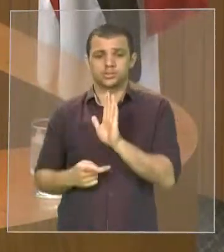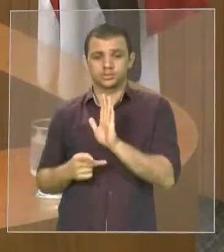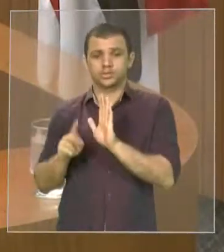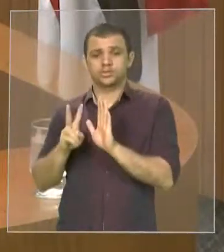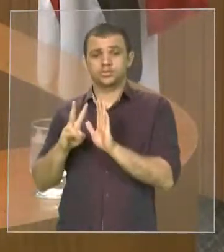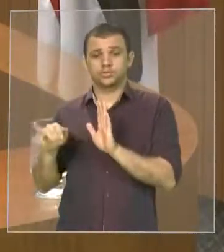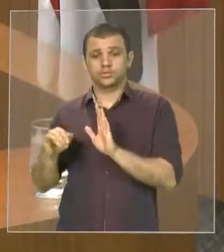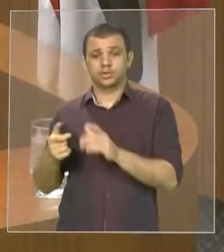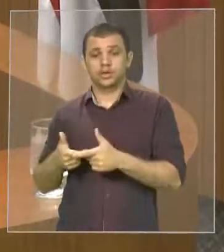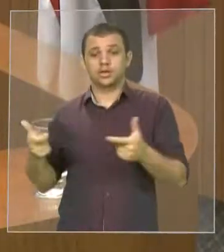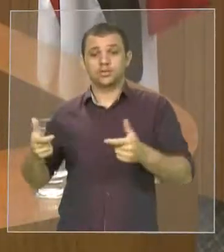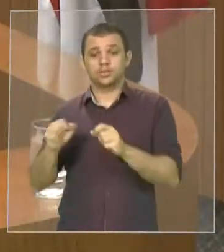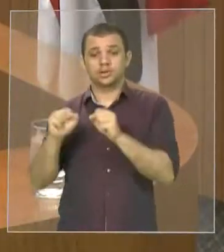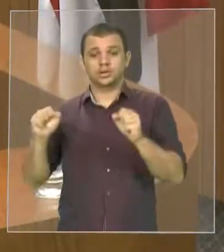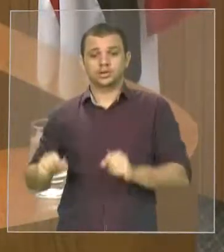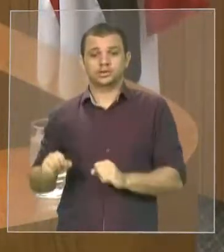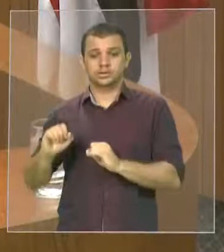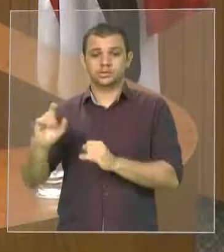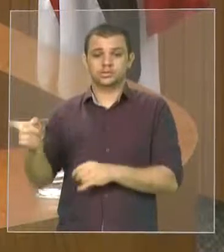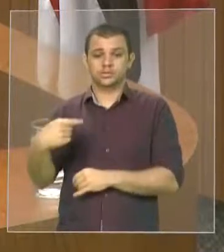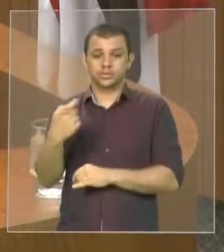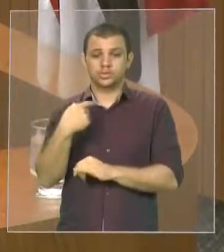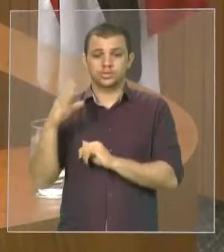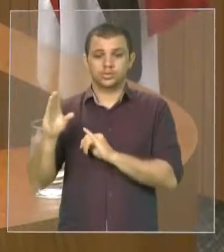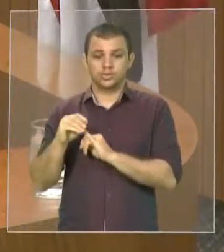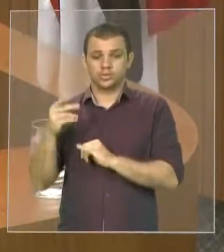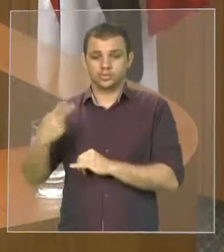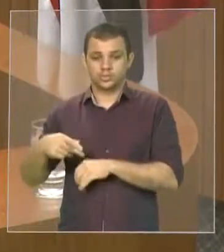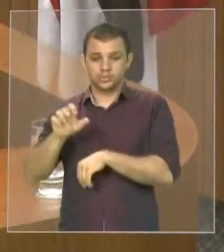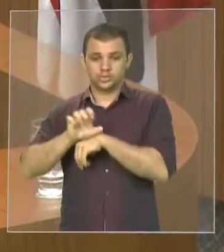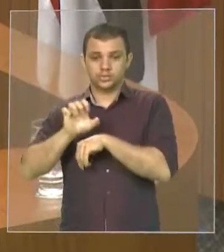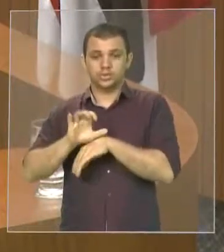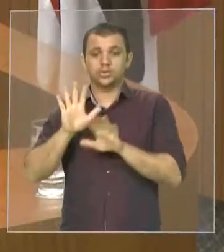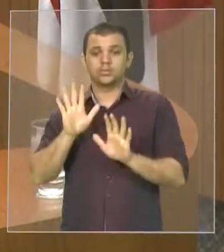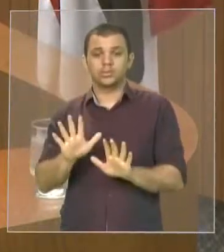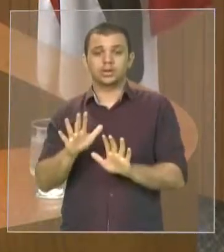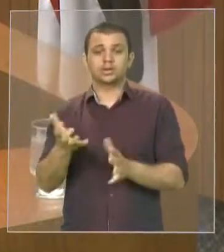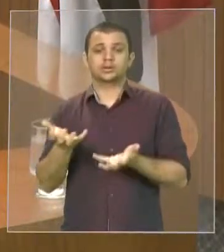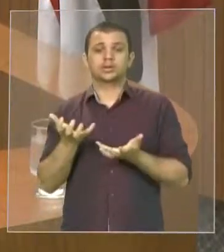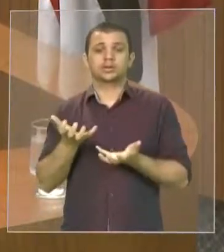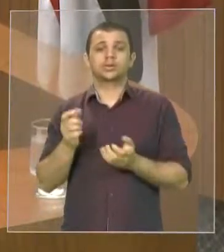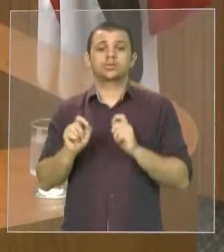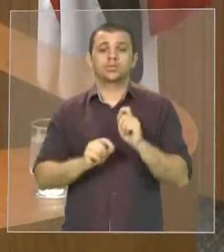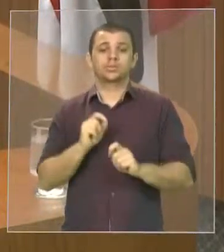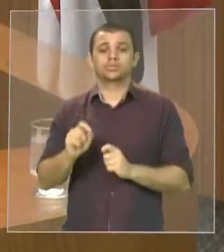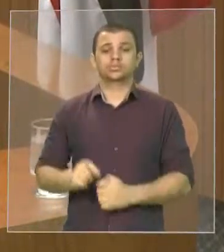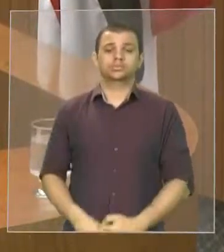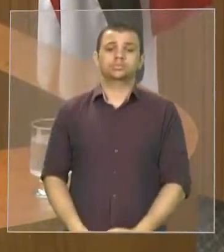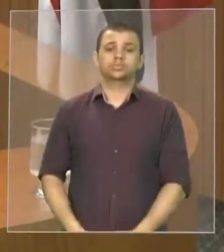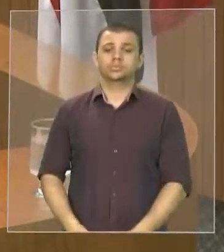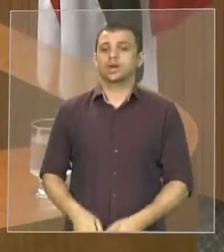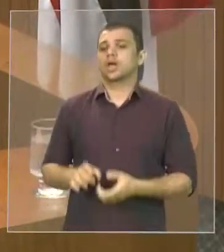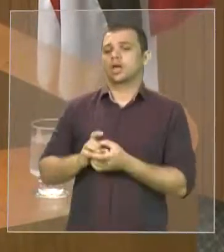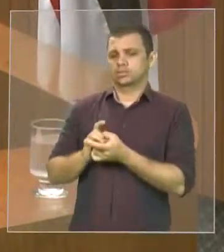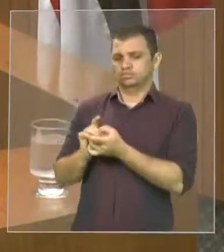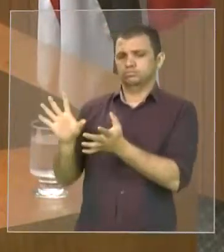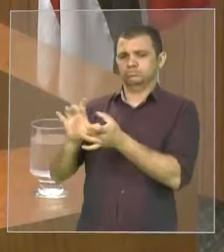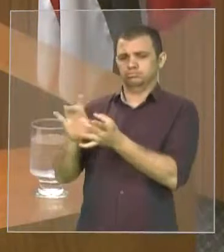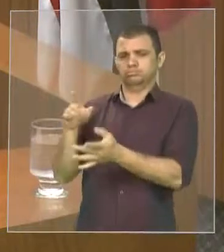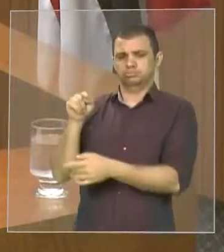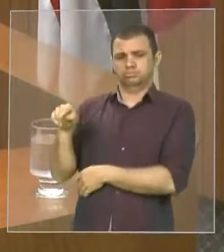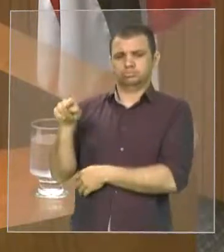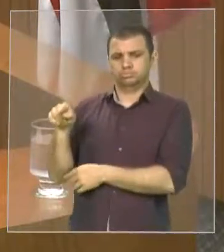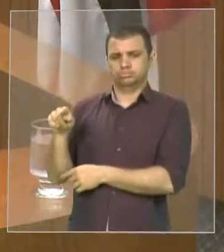aumentar o sistema de cobrança de impostos no Maranhão, e já estamos autorizando as medidas e os ajustes necessários